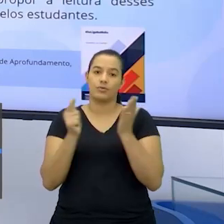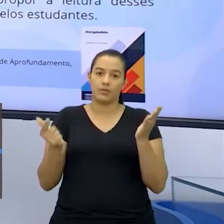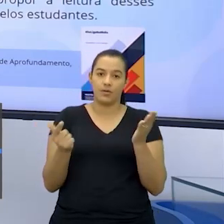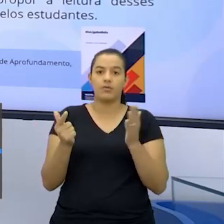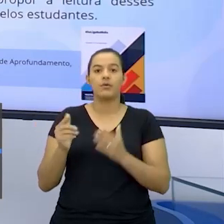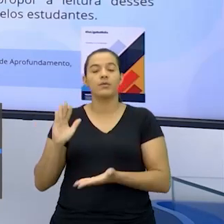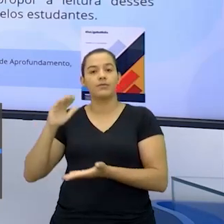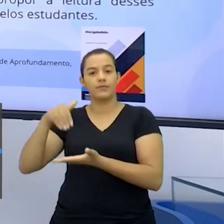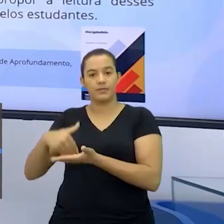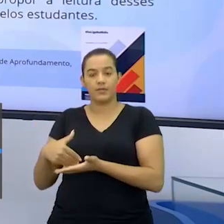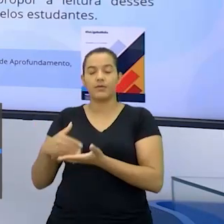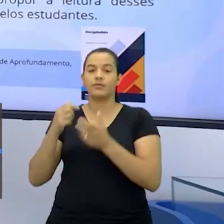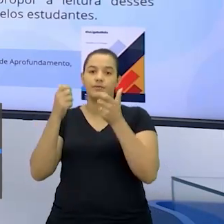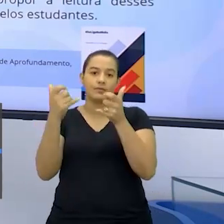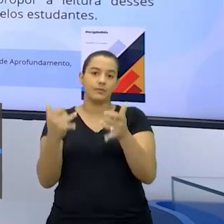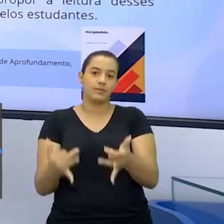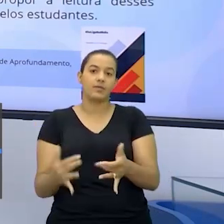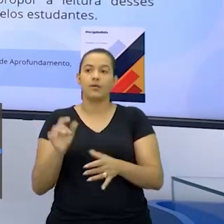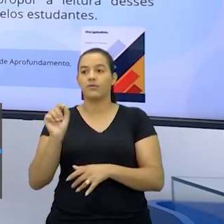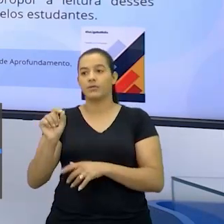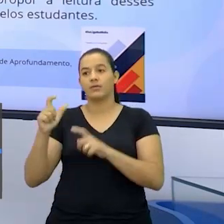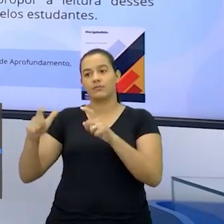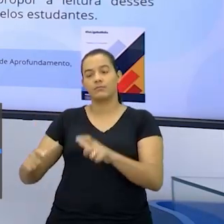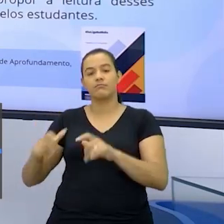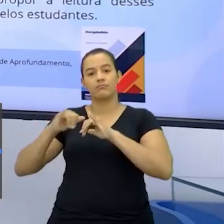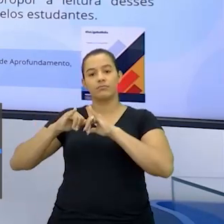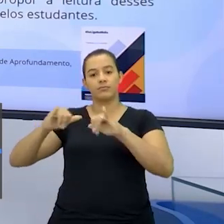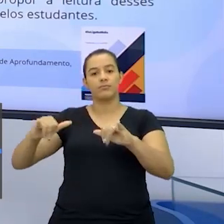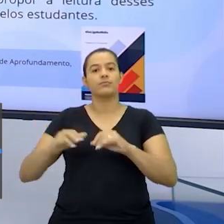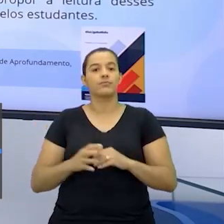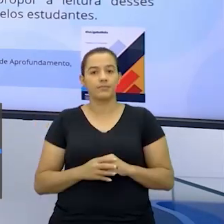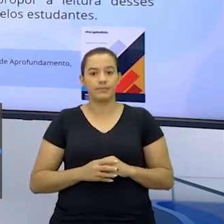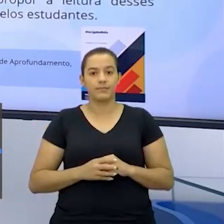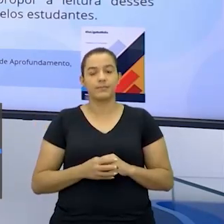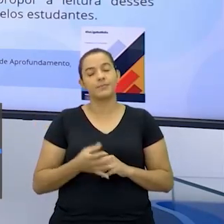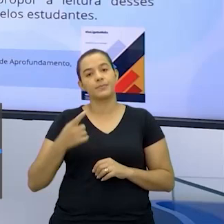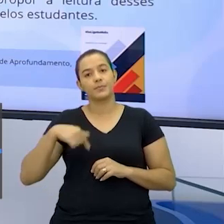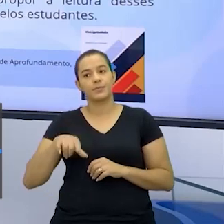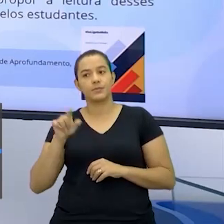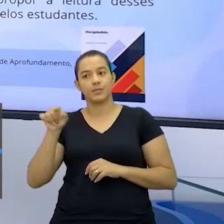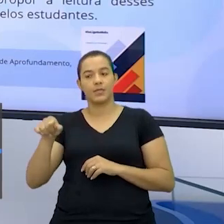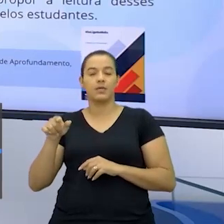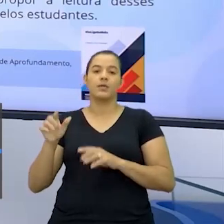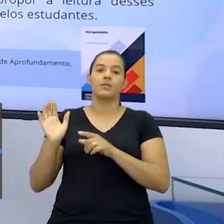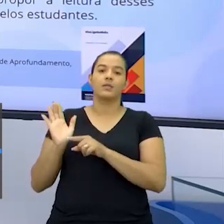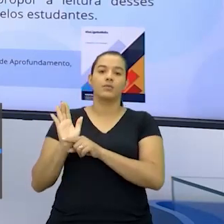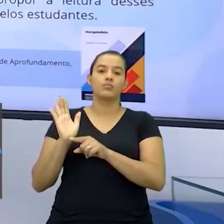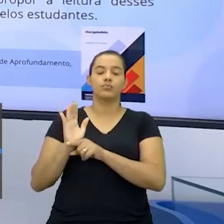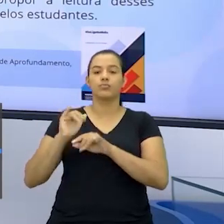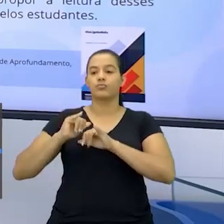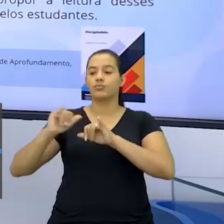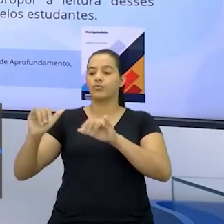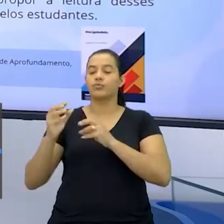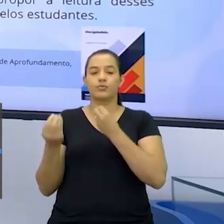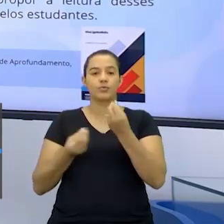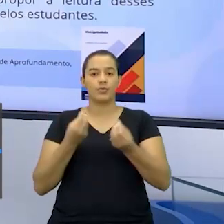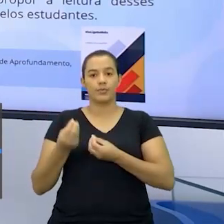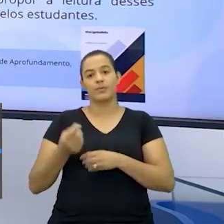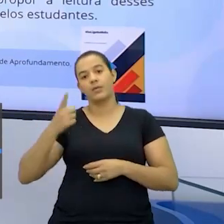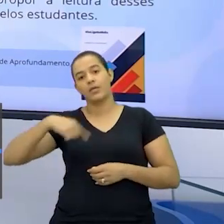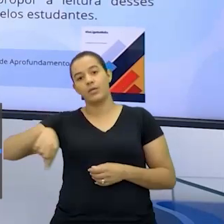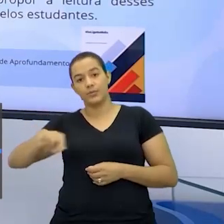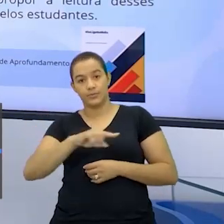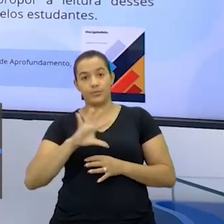o que é uma agência de notícias, que isso é importante para nós também, o conceito de agência de notícias. E após tudo